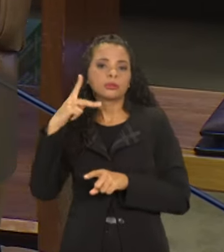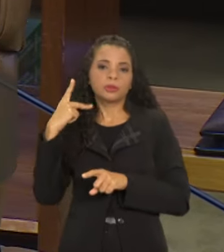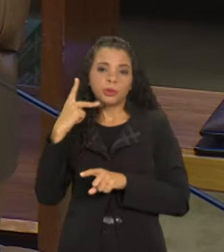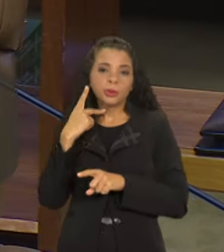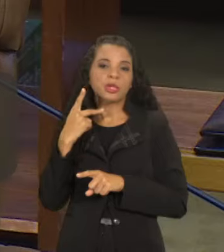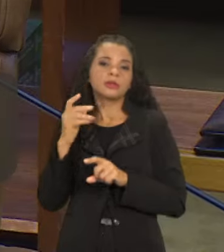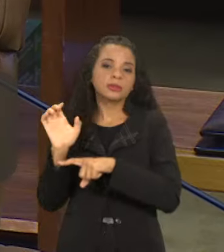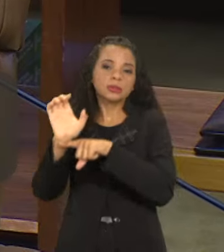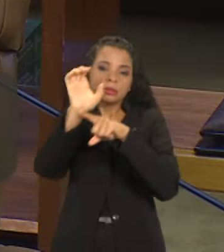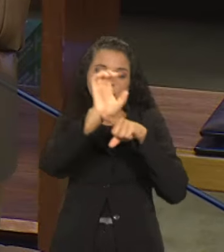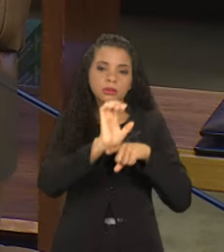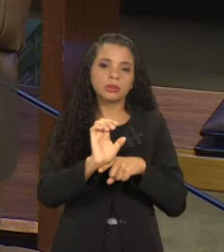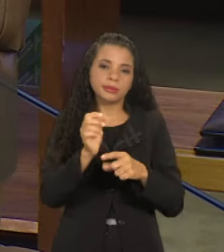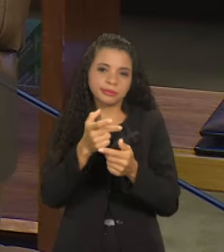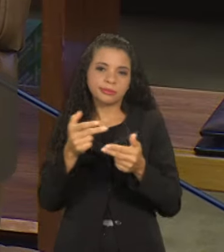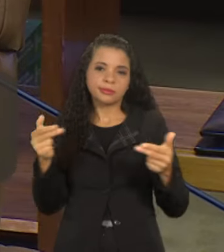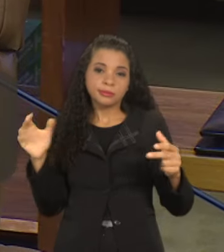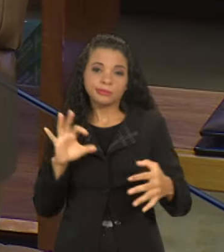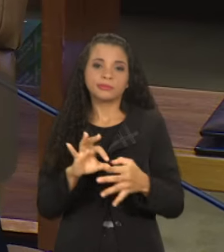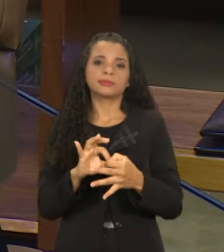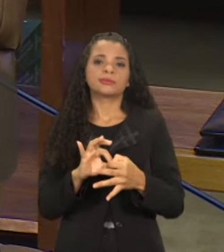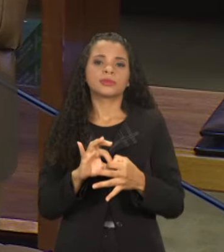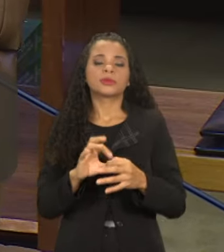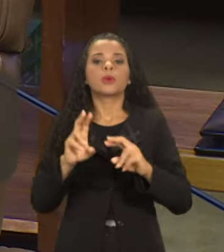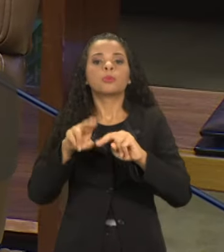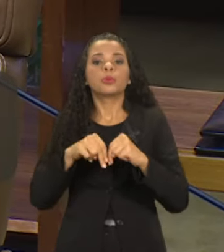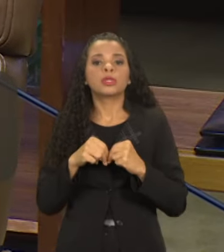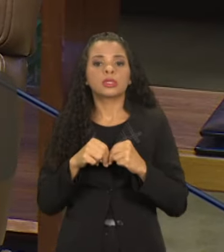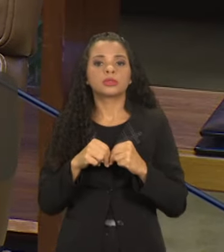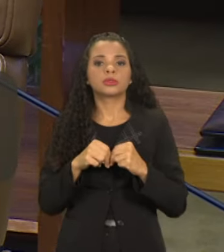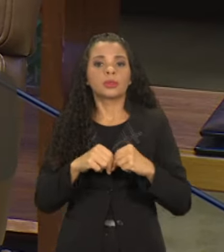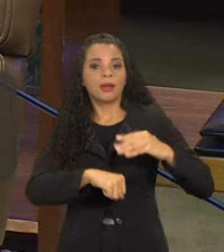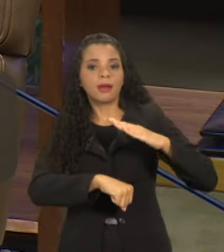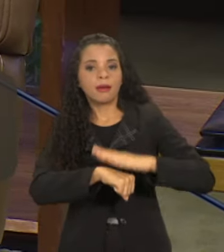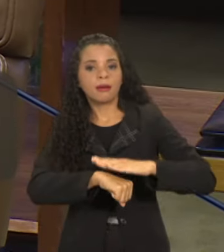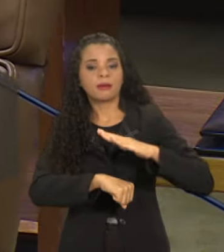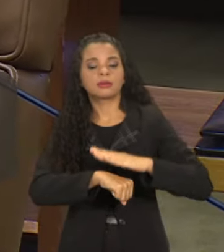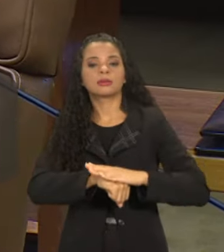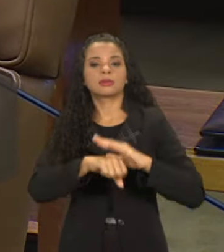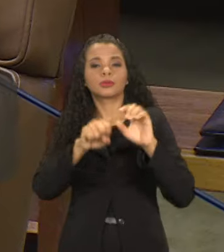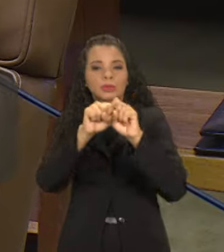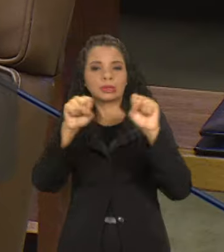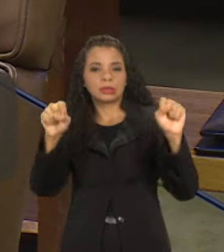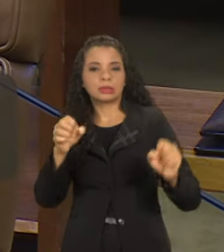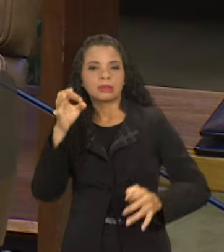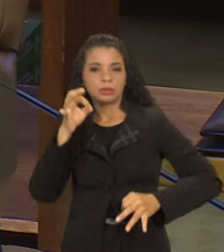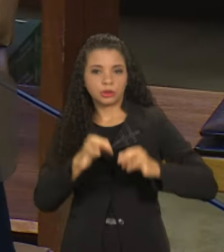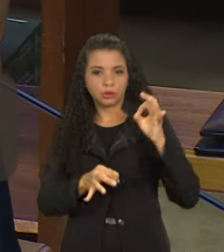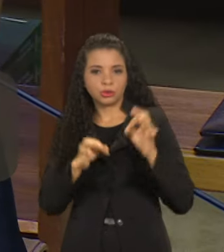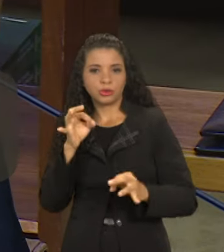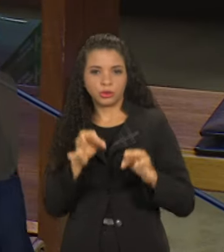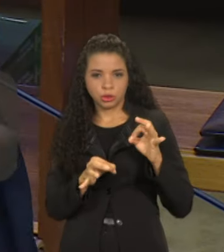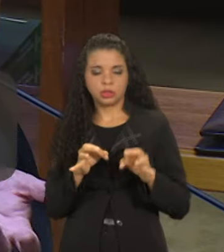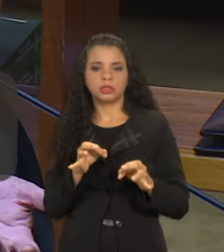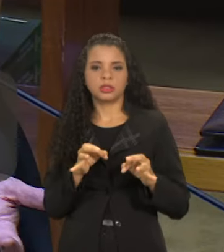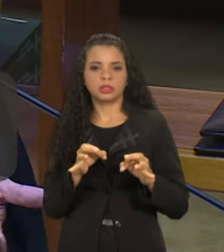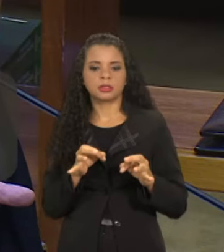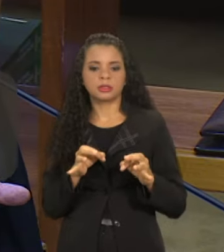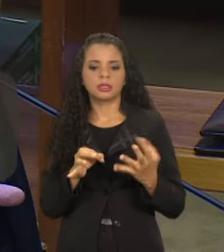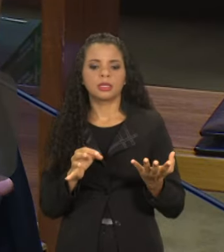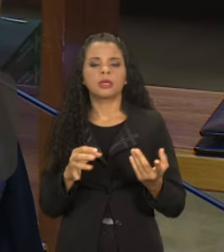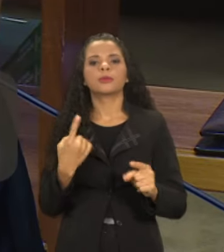fez com que, no caso de Brumadinho, a ação do sistema de justiça e de Estado como um todo, que eu sempre gosto de lembrar, o Estado é um